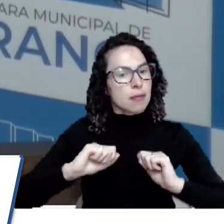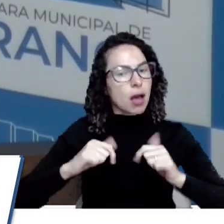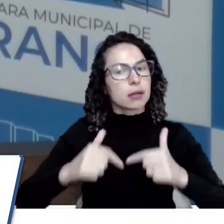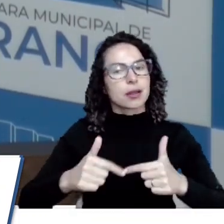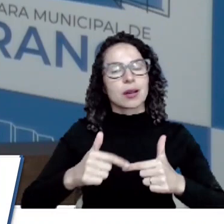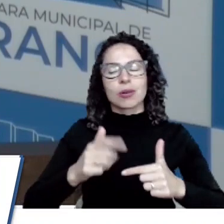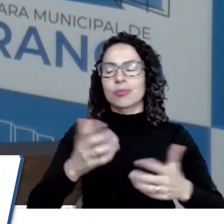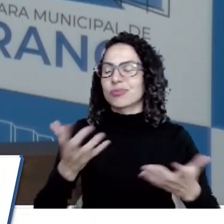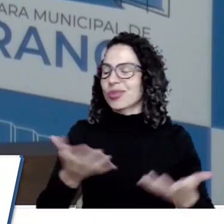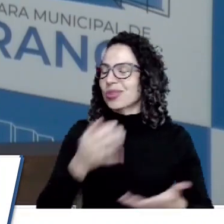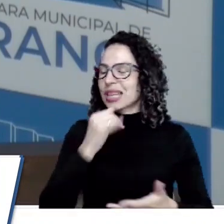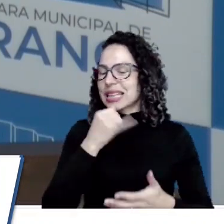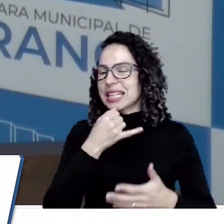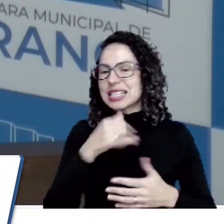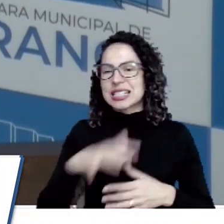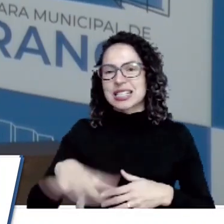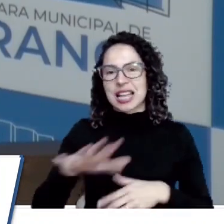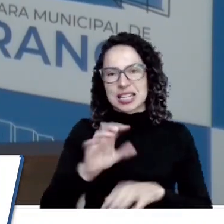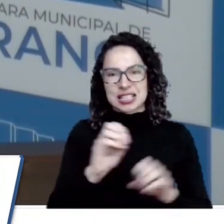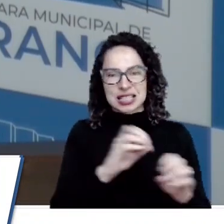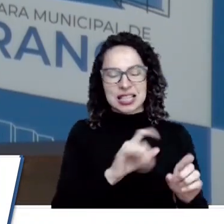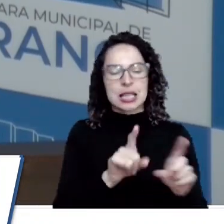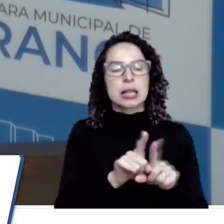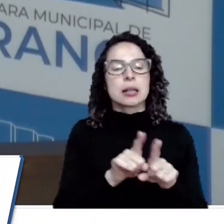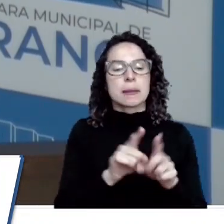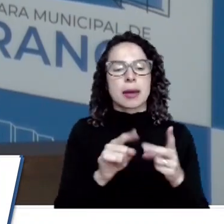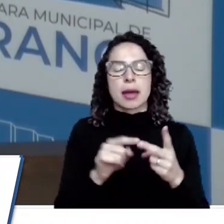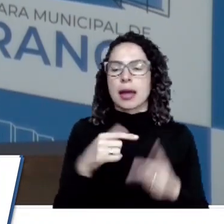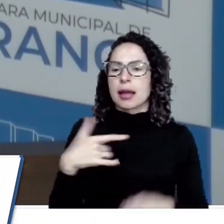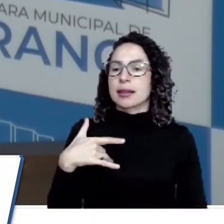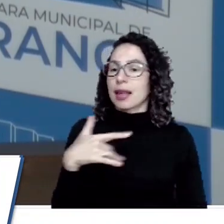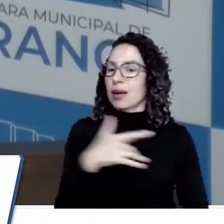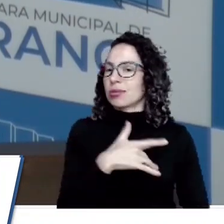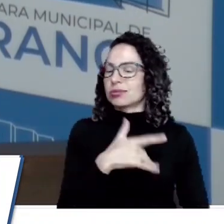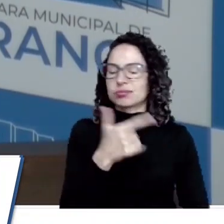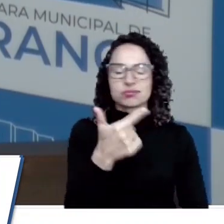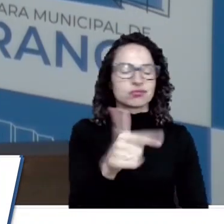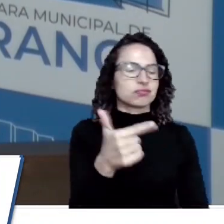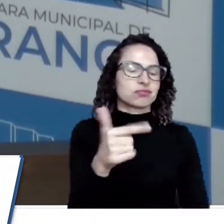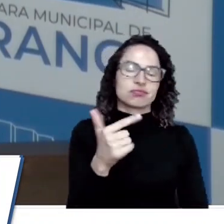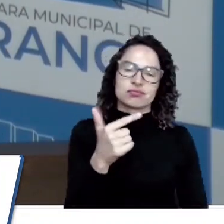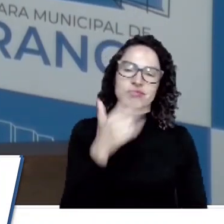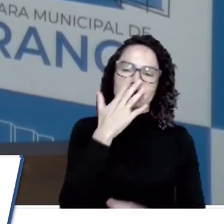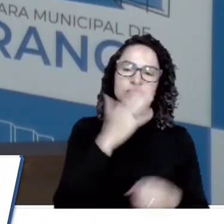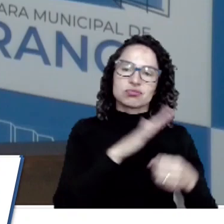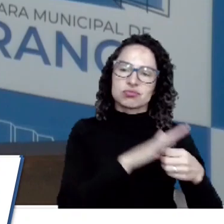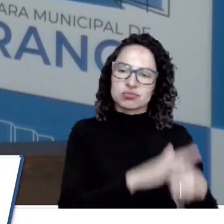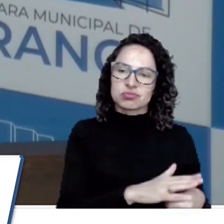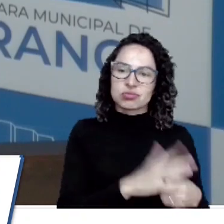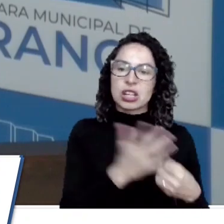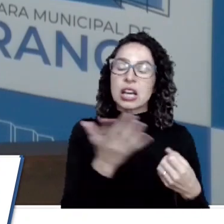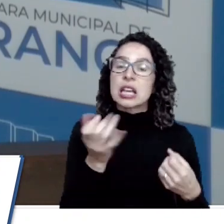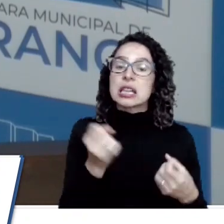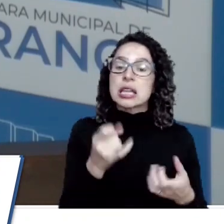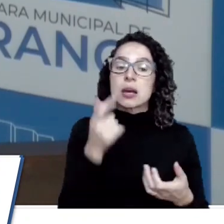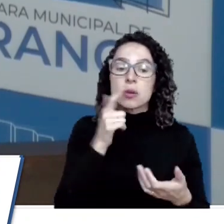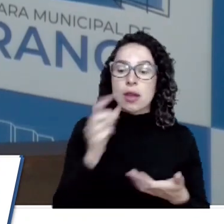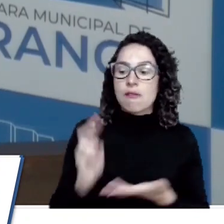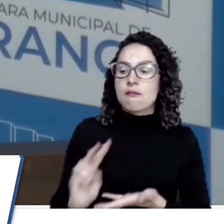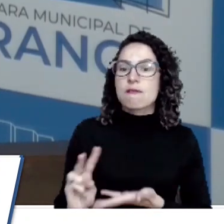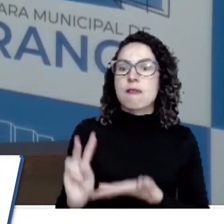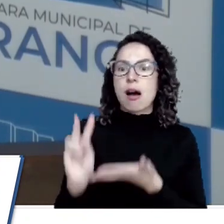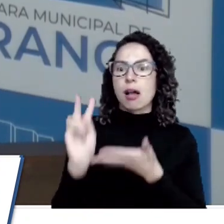tanto na área da educação como na área da saúde, isso não está acontecendo. E se nós tivermos condição de valorizar esses profissionais, e